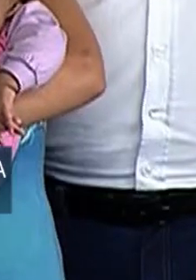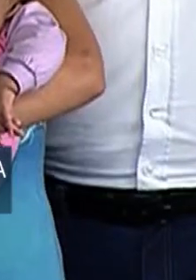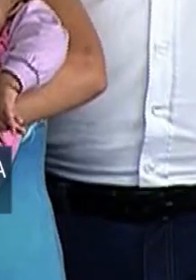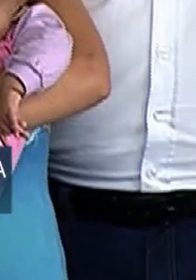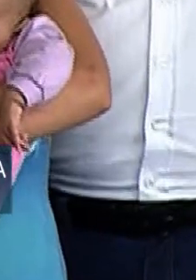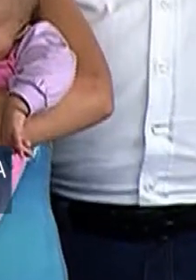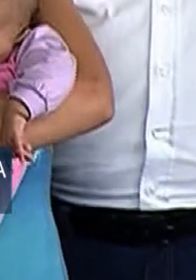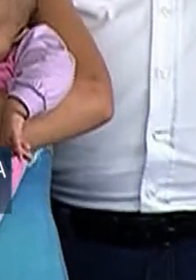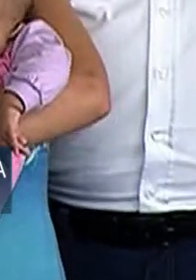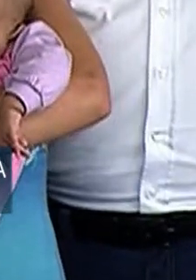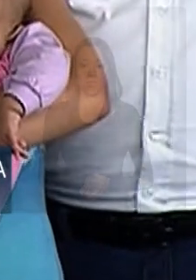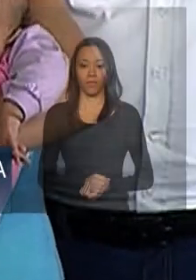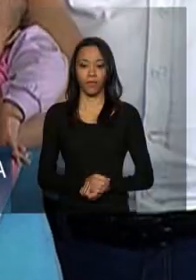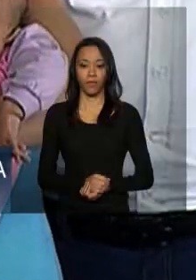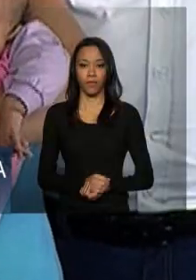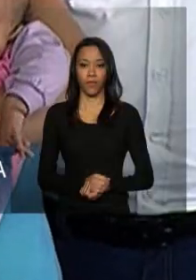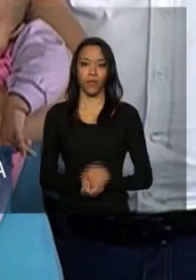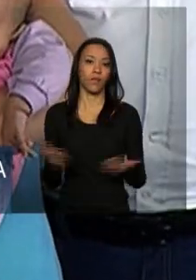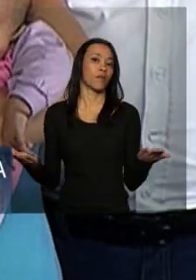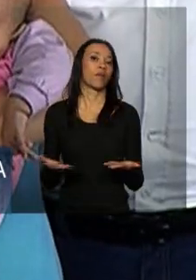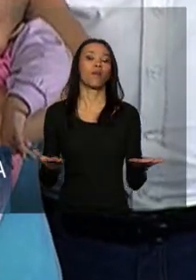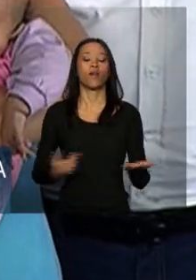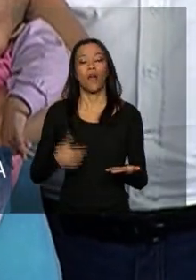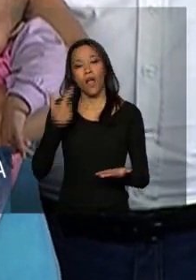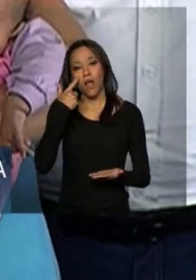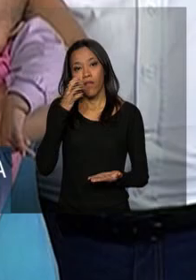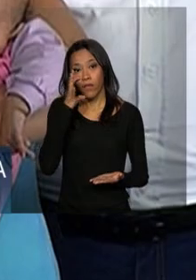Estamos ao vivo acompanhando a cerimônia de entrega de